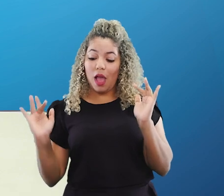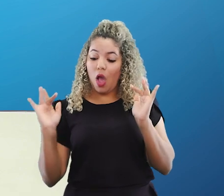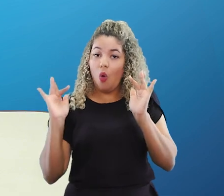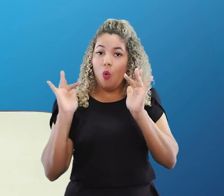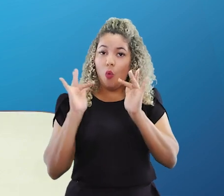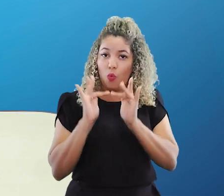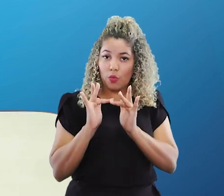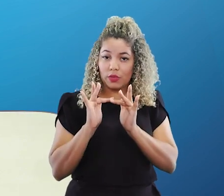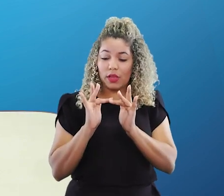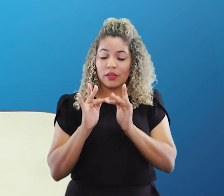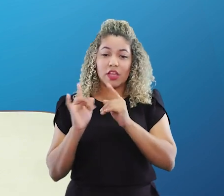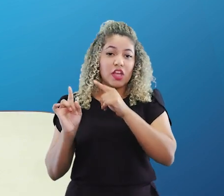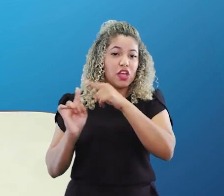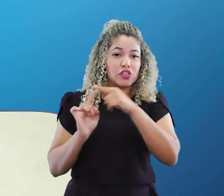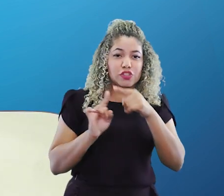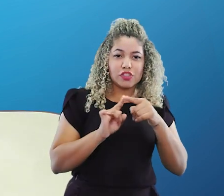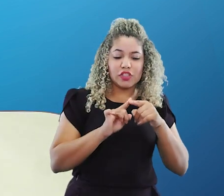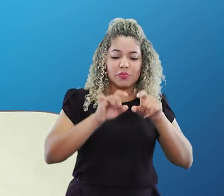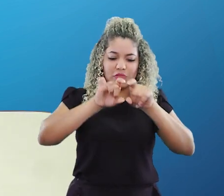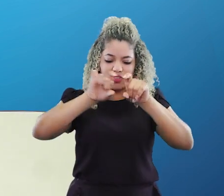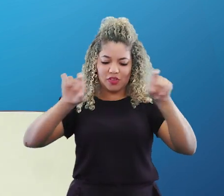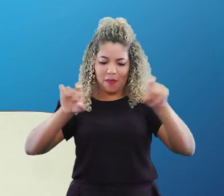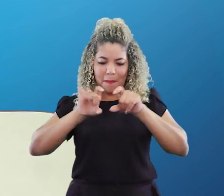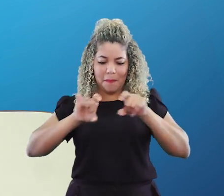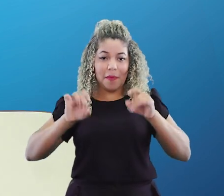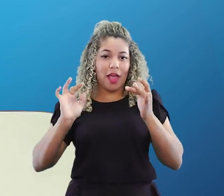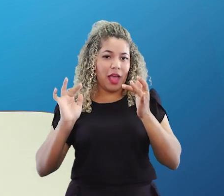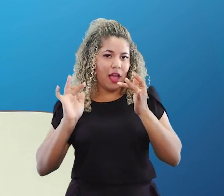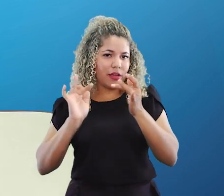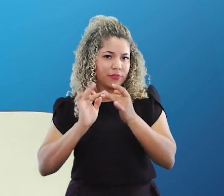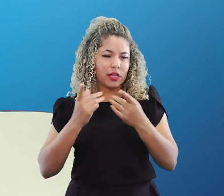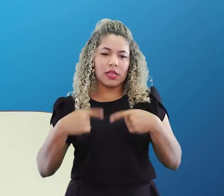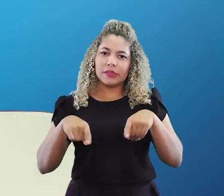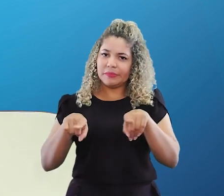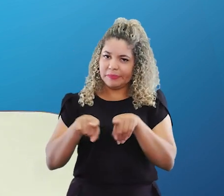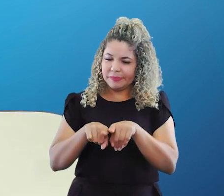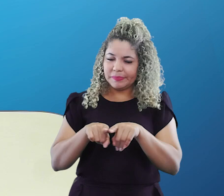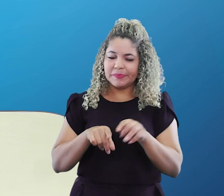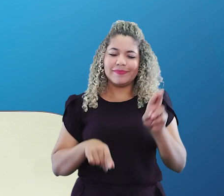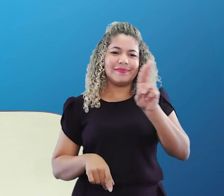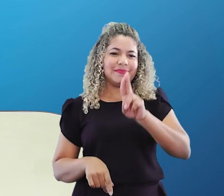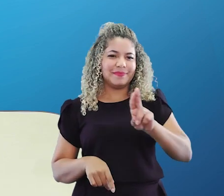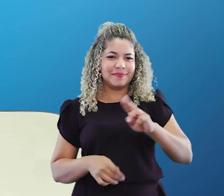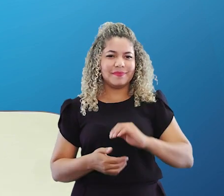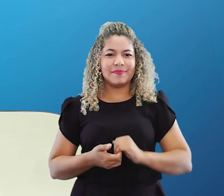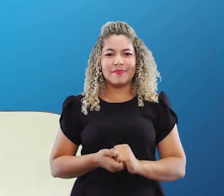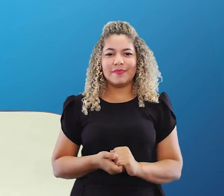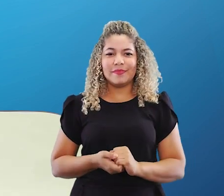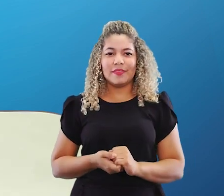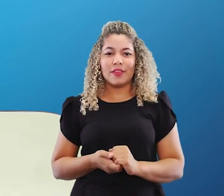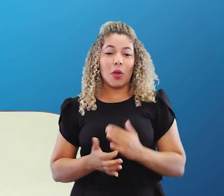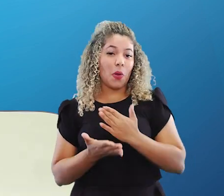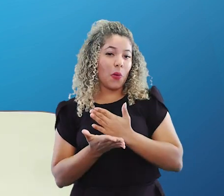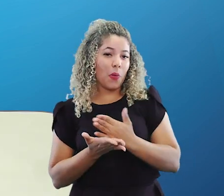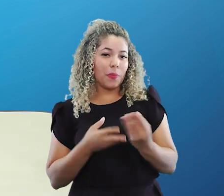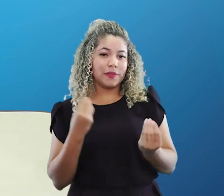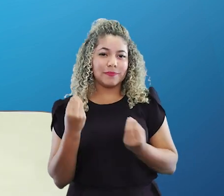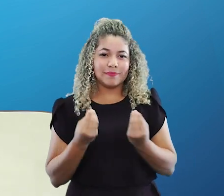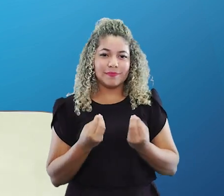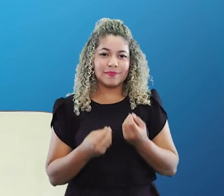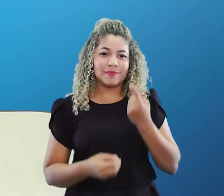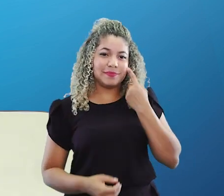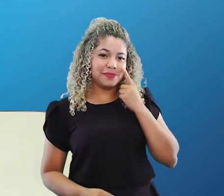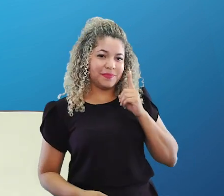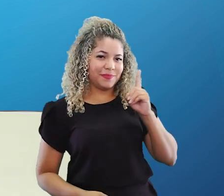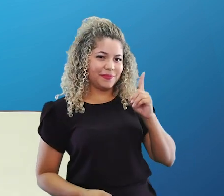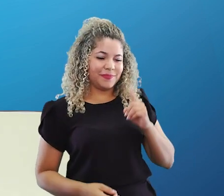unir diferentes tipos de barra, em ângulos também diferentes, e a montagem então